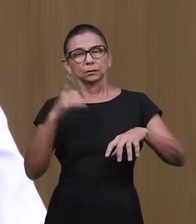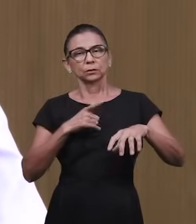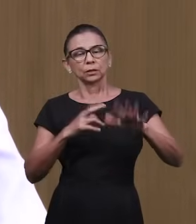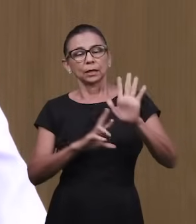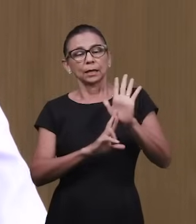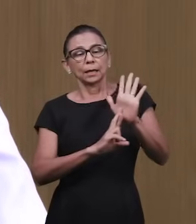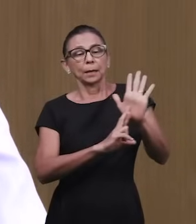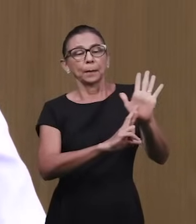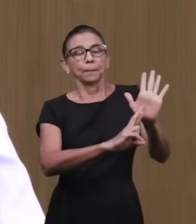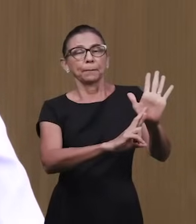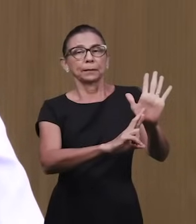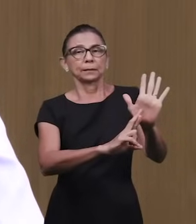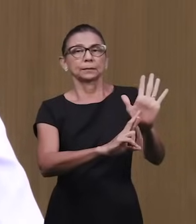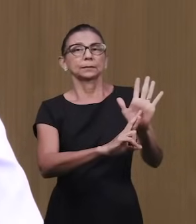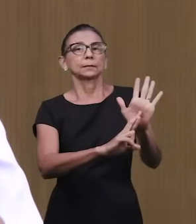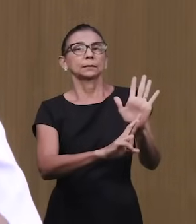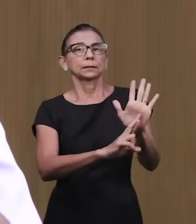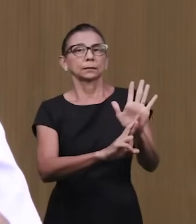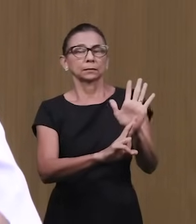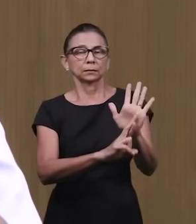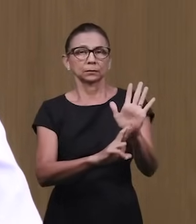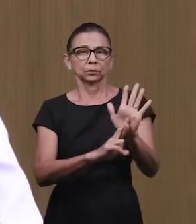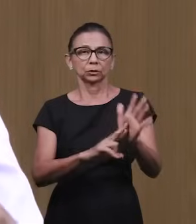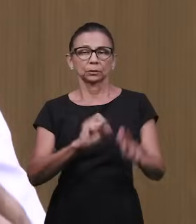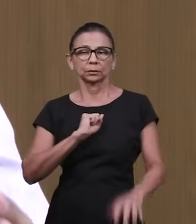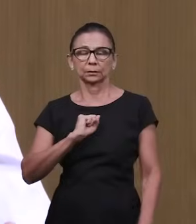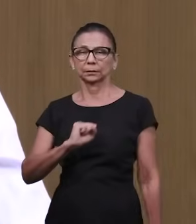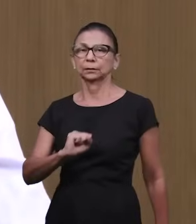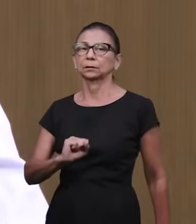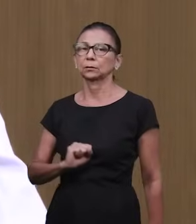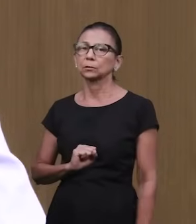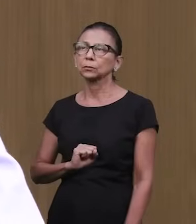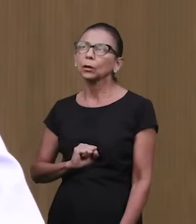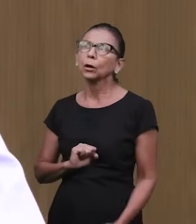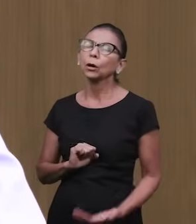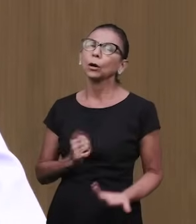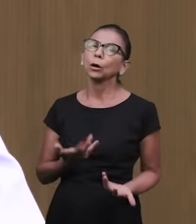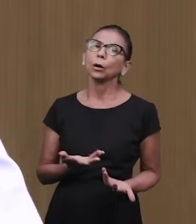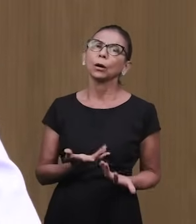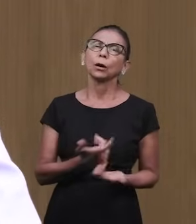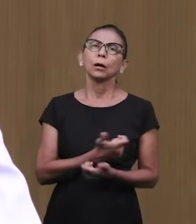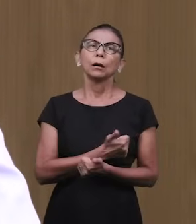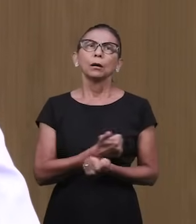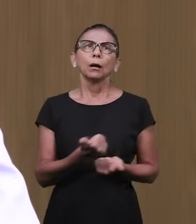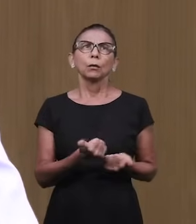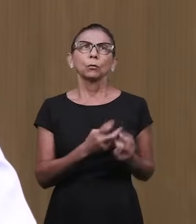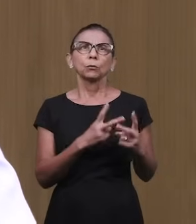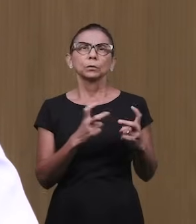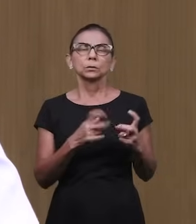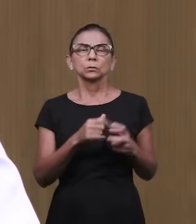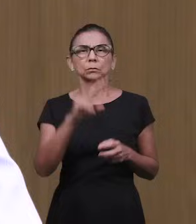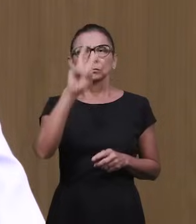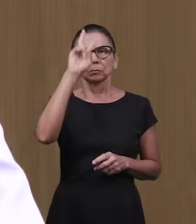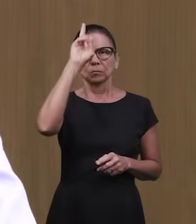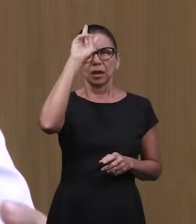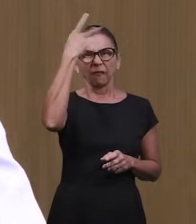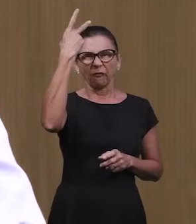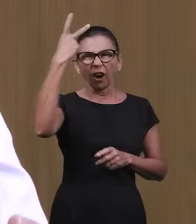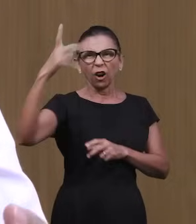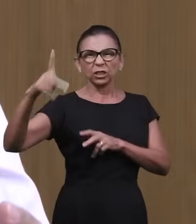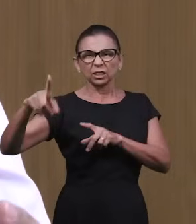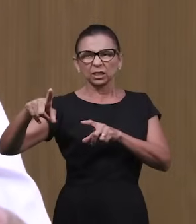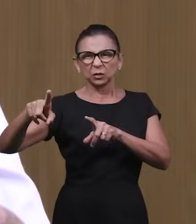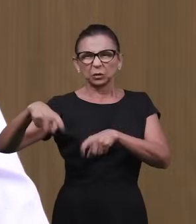os levantes, na verdade, as pretensões de revoltas, de levantes por parte